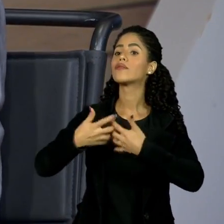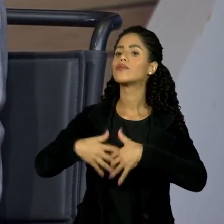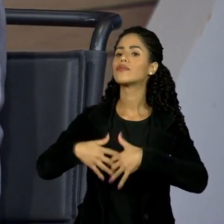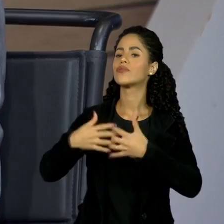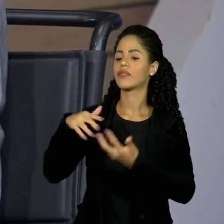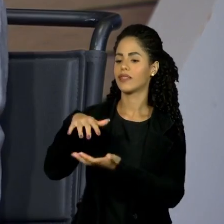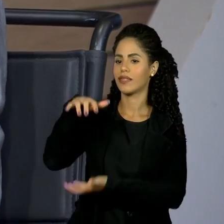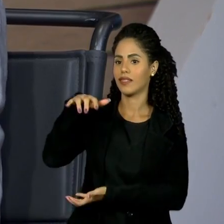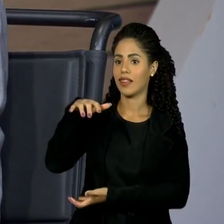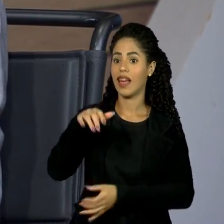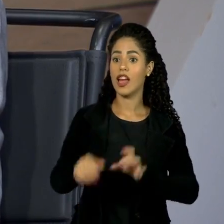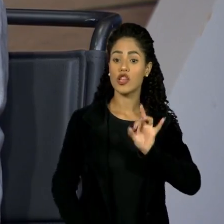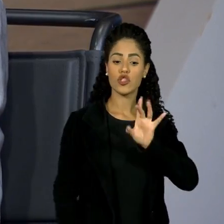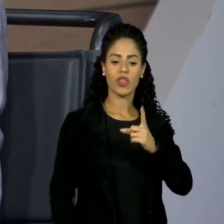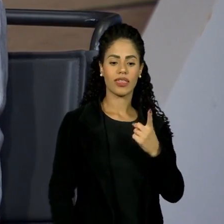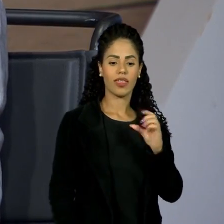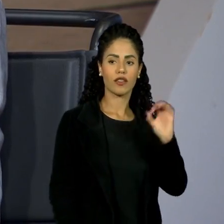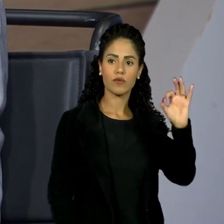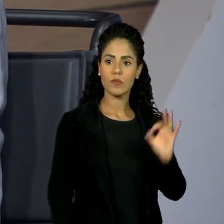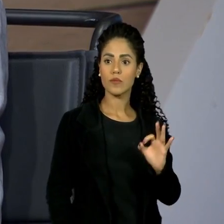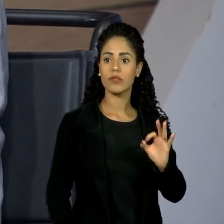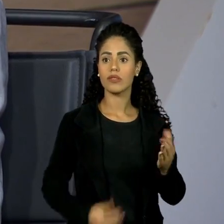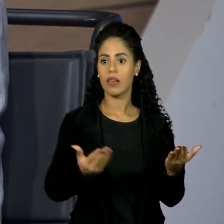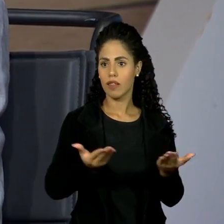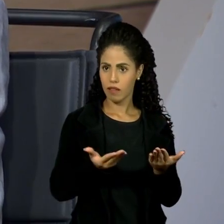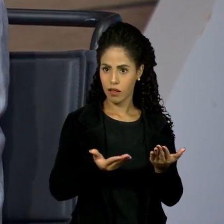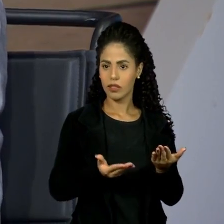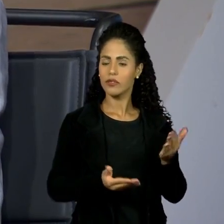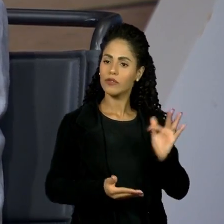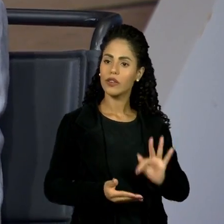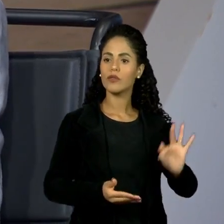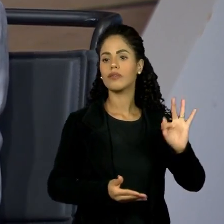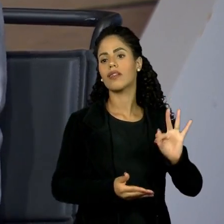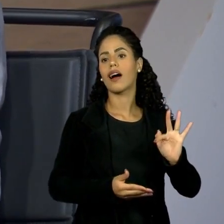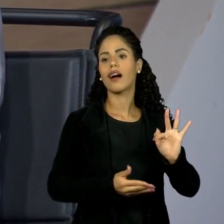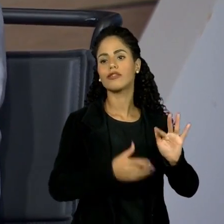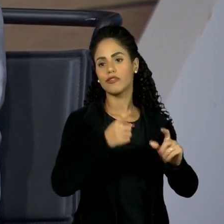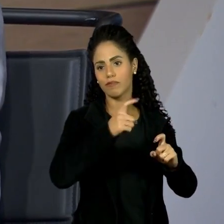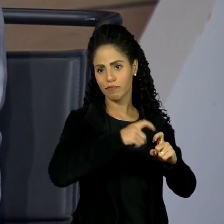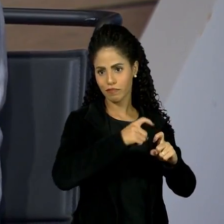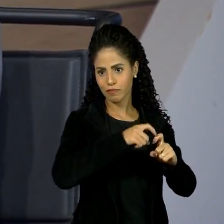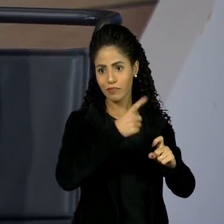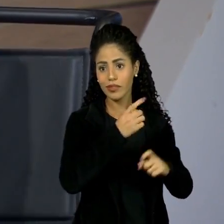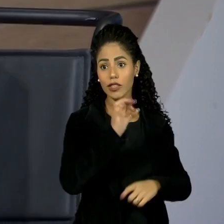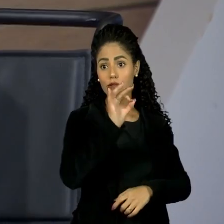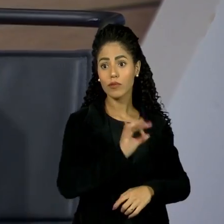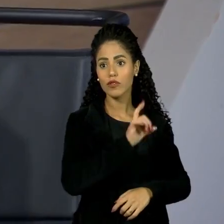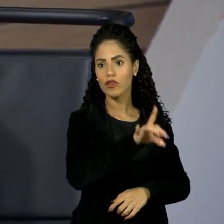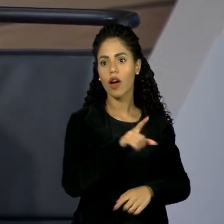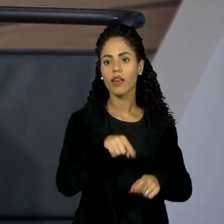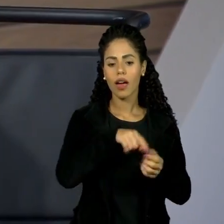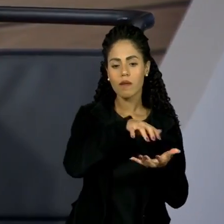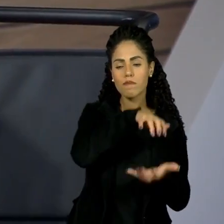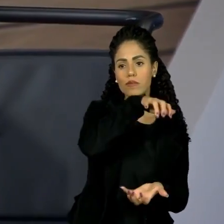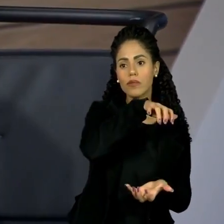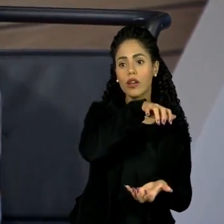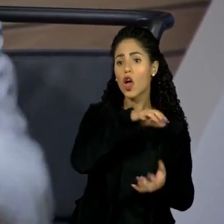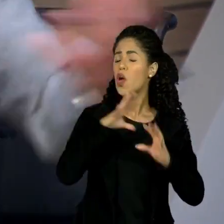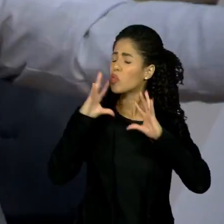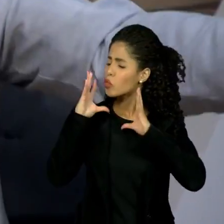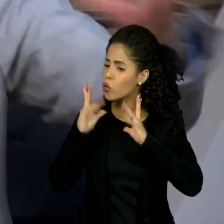Só 10% das escolas médicas do Brasil tem uma disciplina chamada geriatria. Tudo muda com o